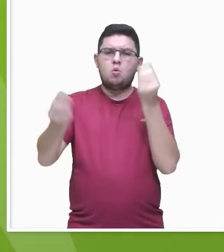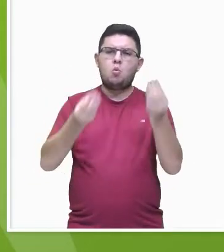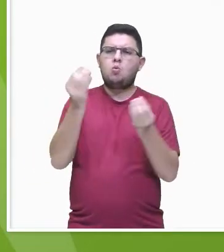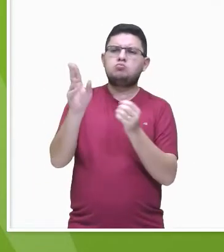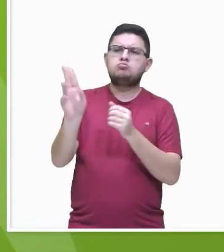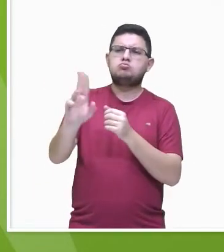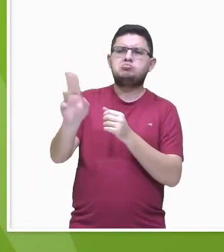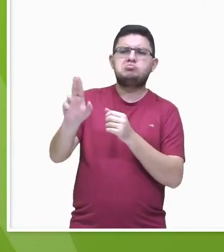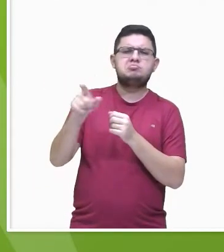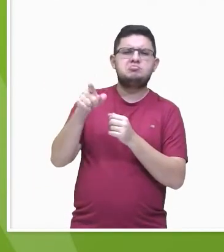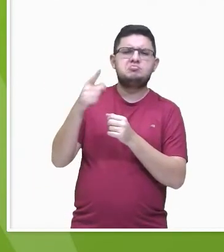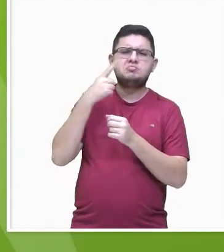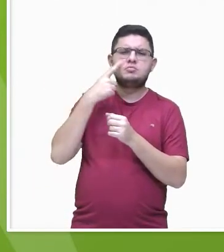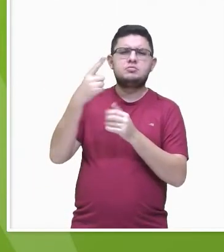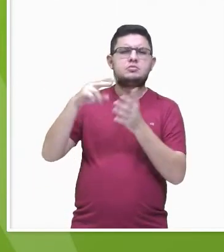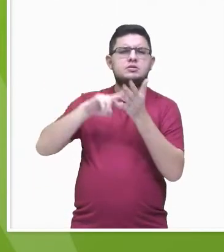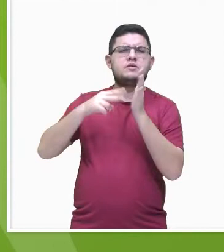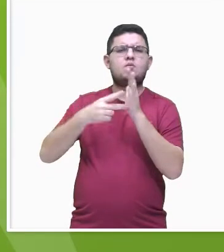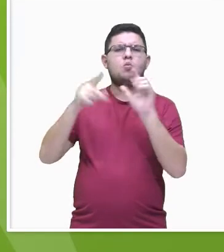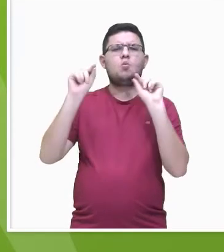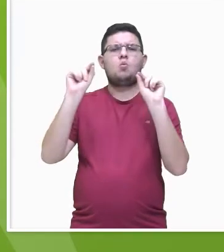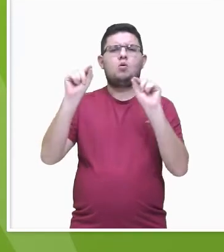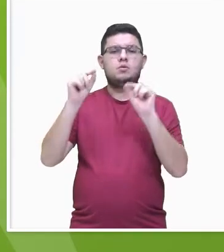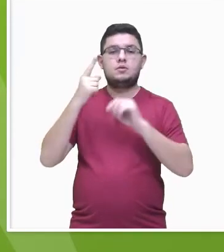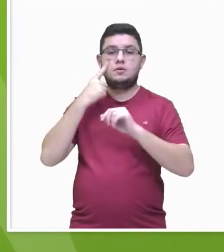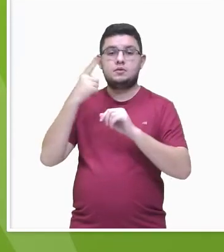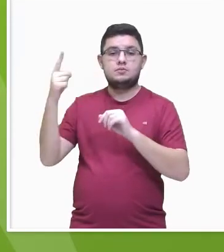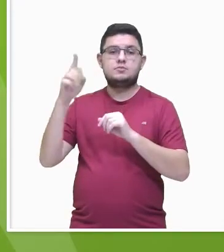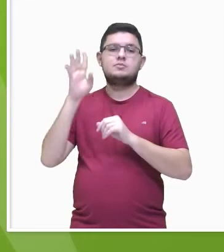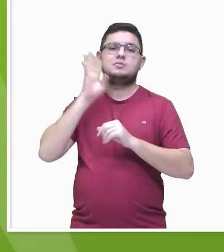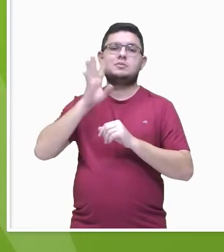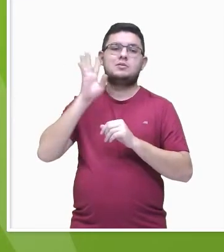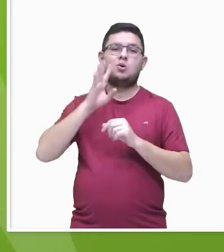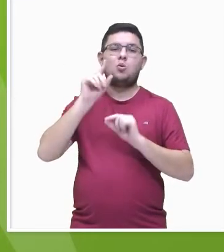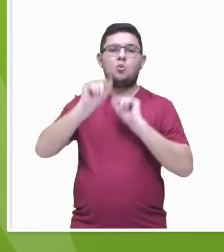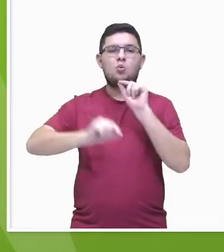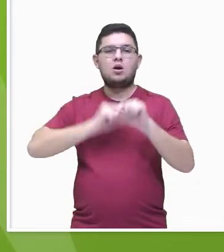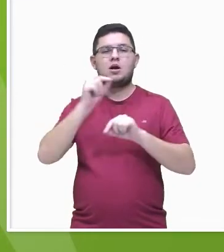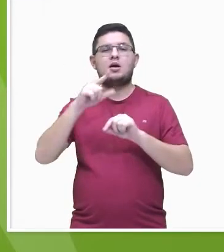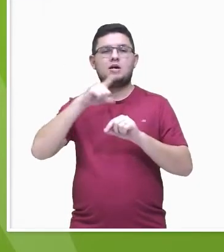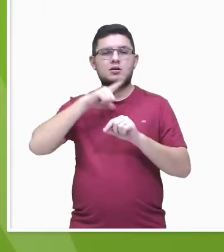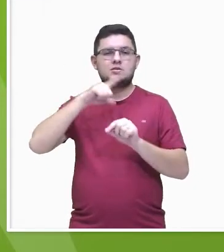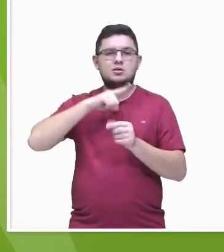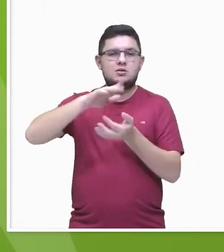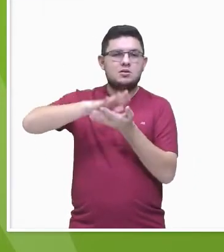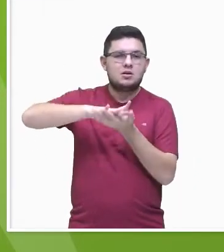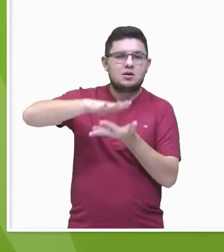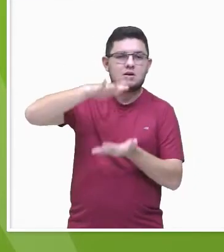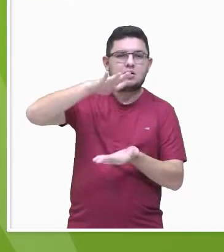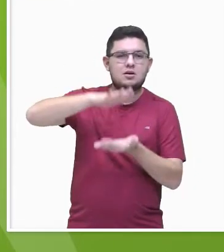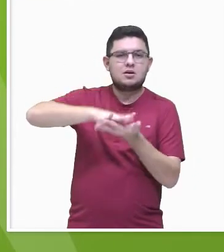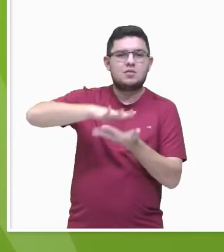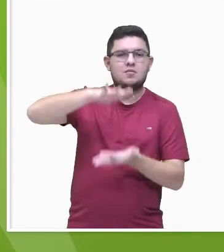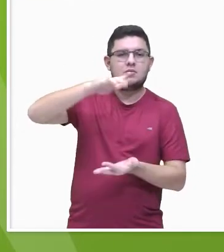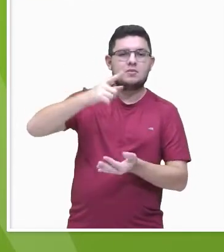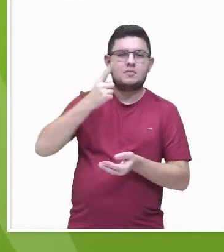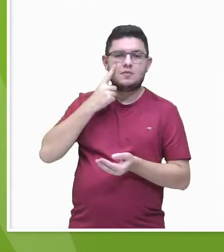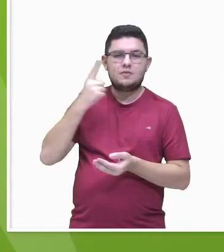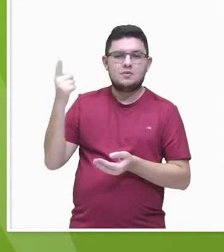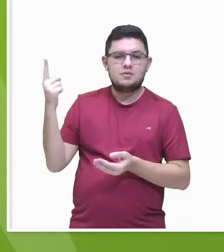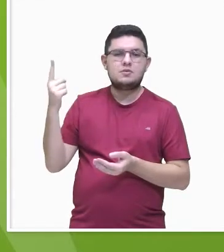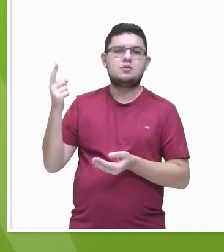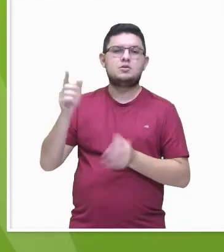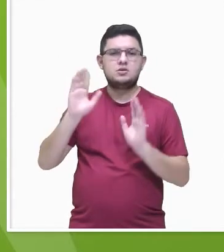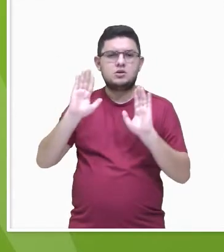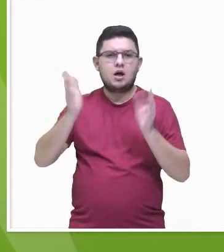os equinodermos. Dá uma olhada aí, olha que bacana, nós temos aí algumas estrelas, certo? Vocês já devem ter visto aí em alguns locais,